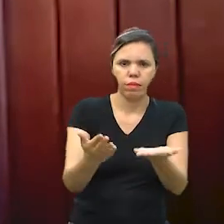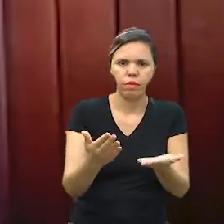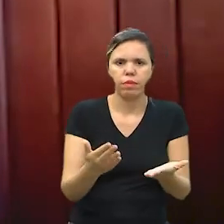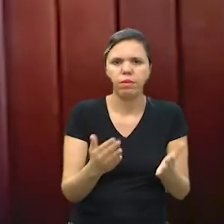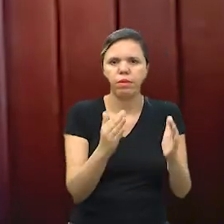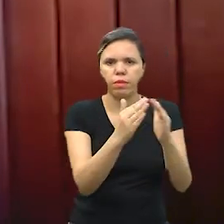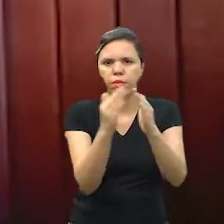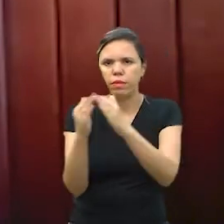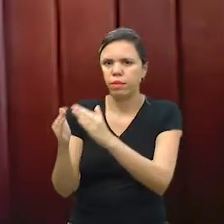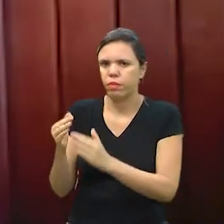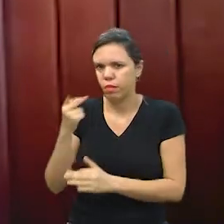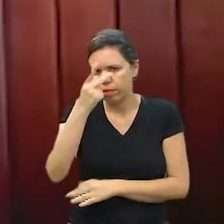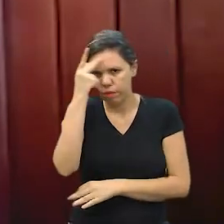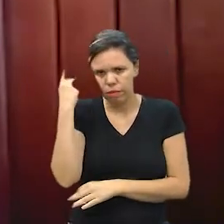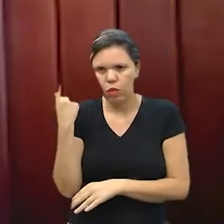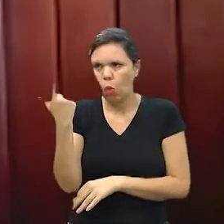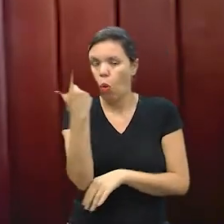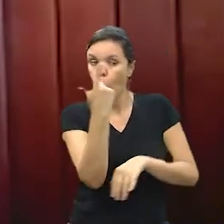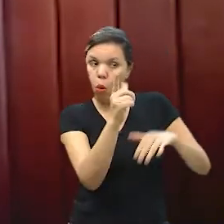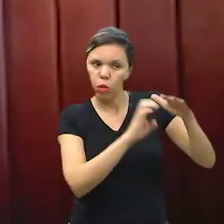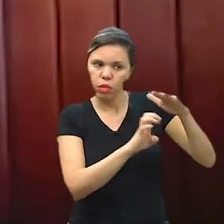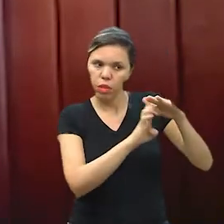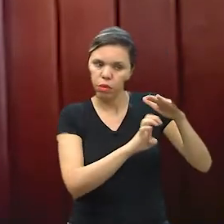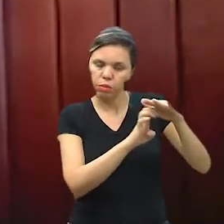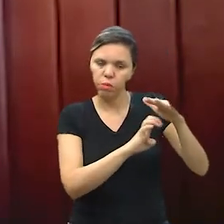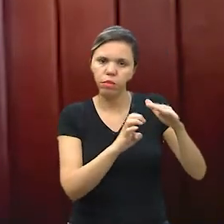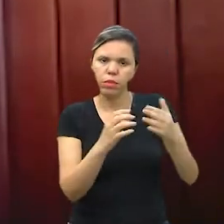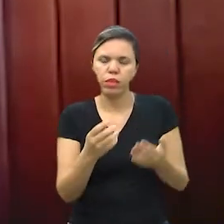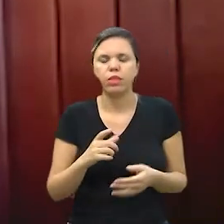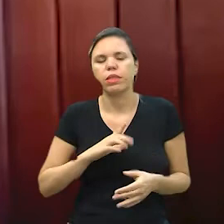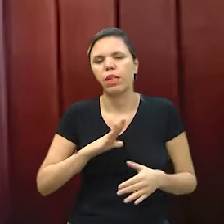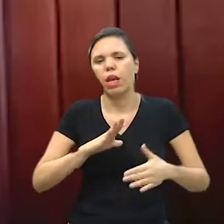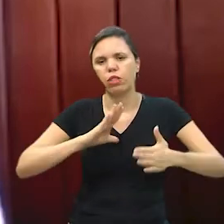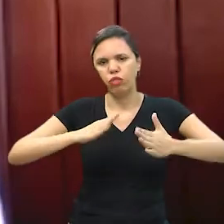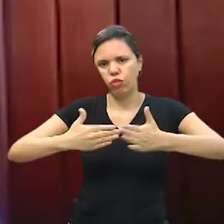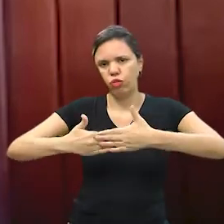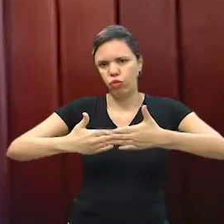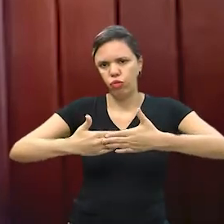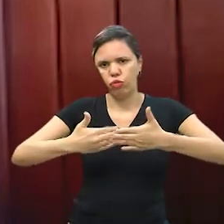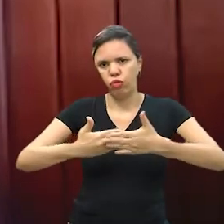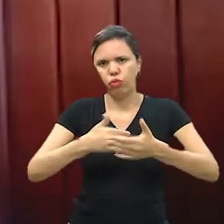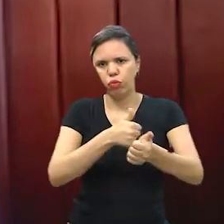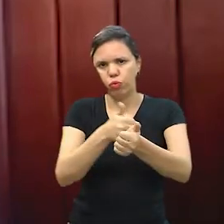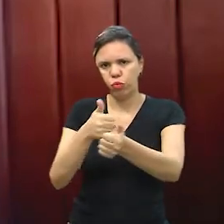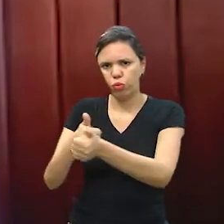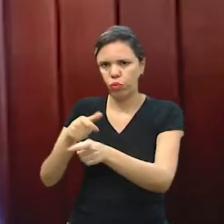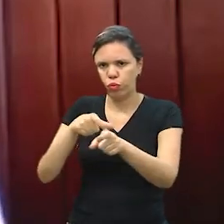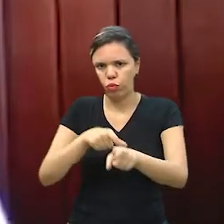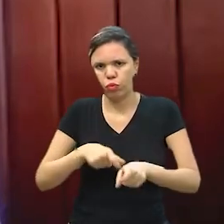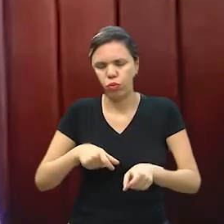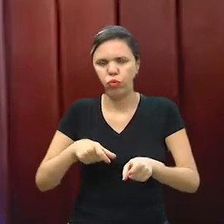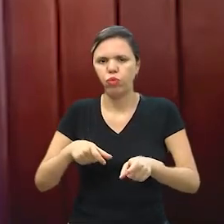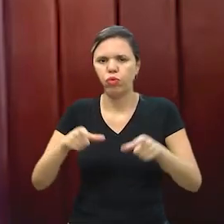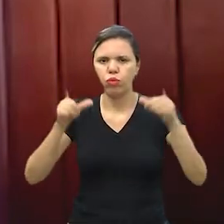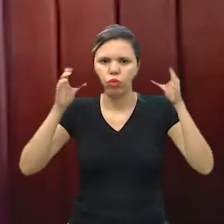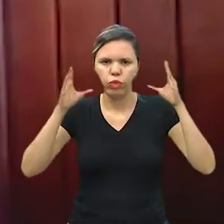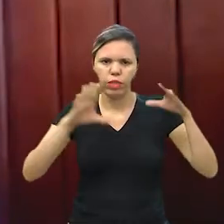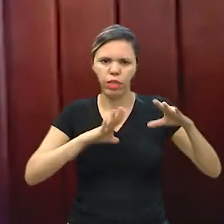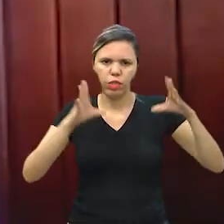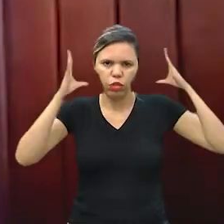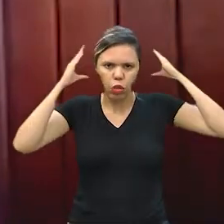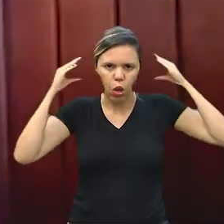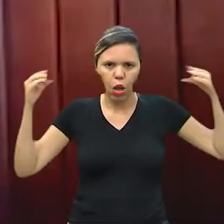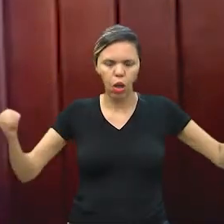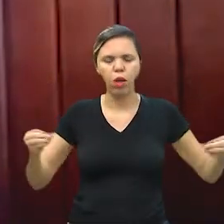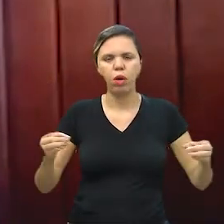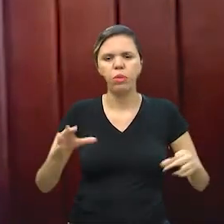de porta a porta é feita por uma empresa terceirizada. Ribeirão Preto e todo o entorno do sítio A Boa Terra, Olambra, Casa